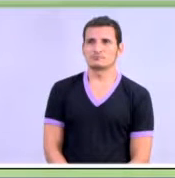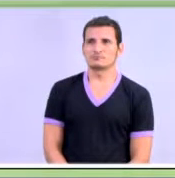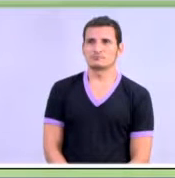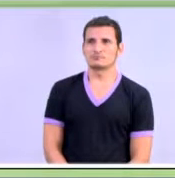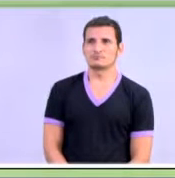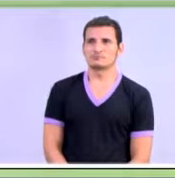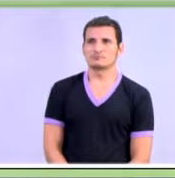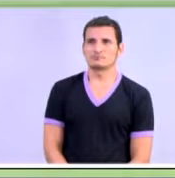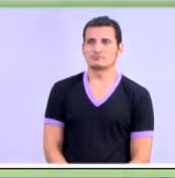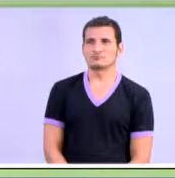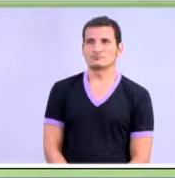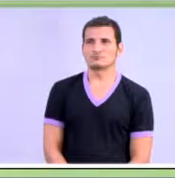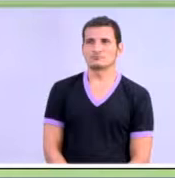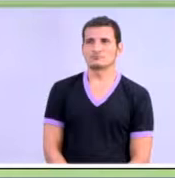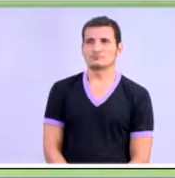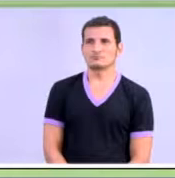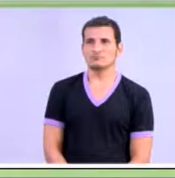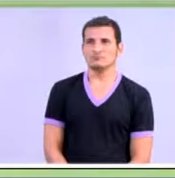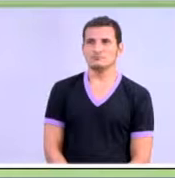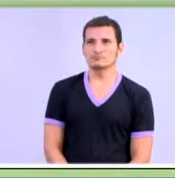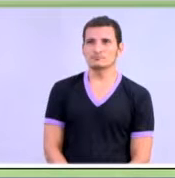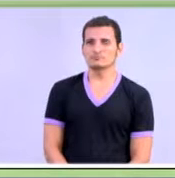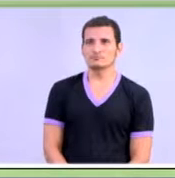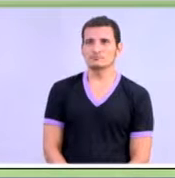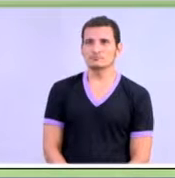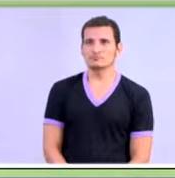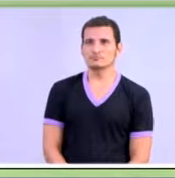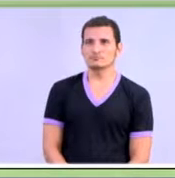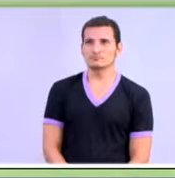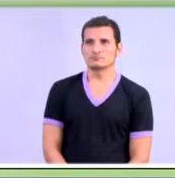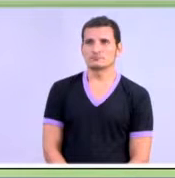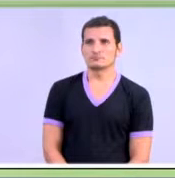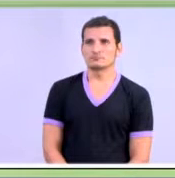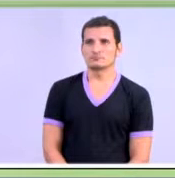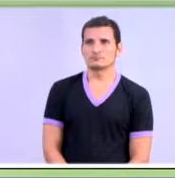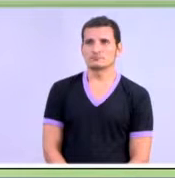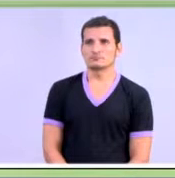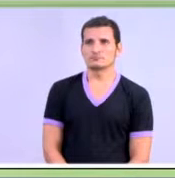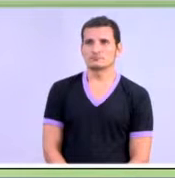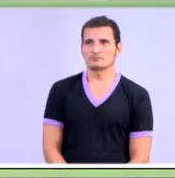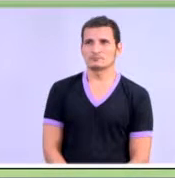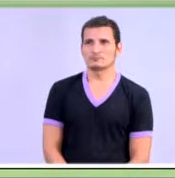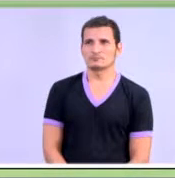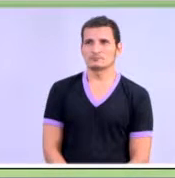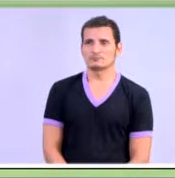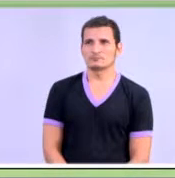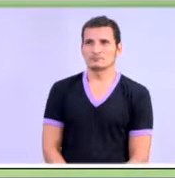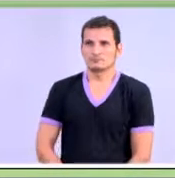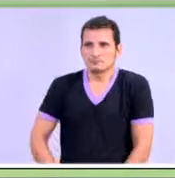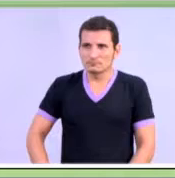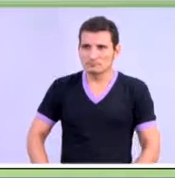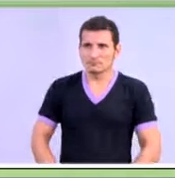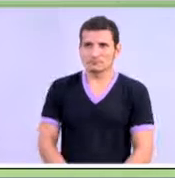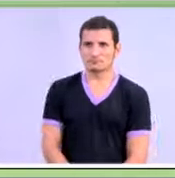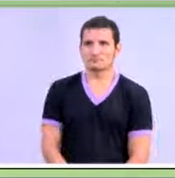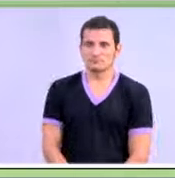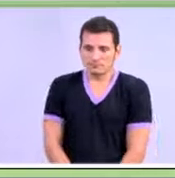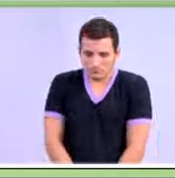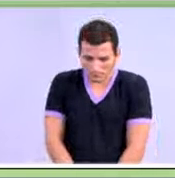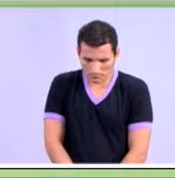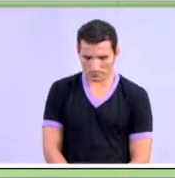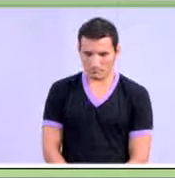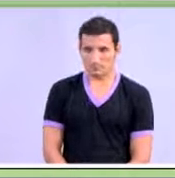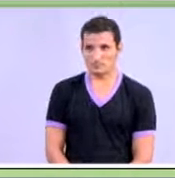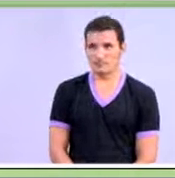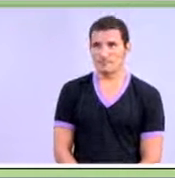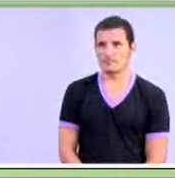aqui. Agora, o sacar eu vou ter como tipo de retorno o boolean, não é mais um double. O que esse método